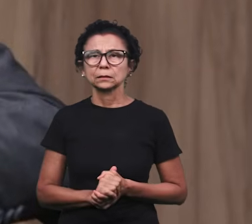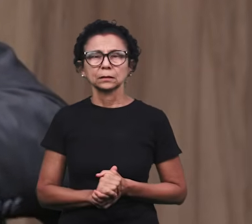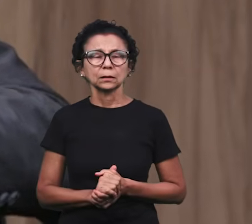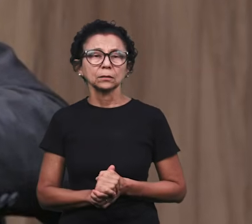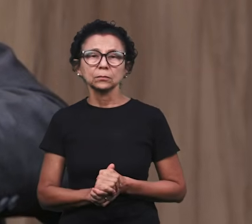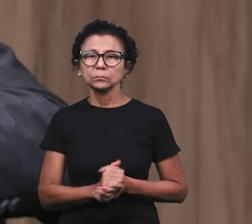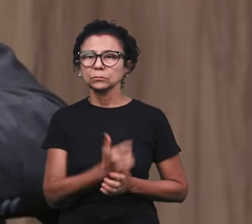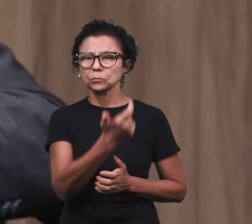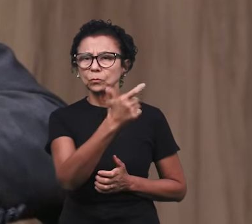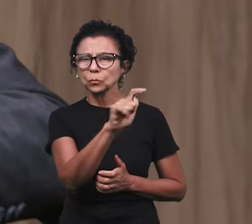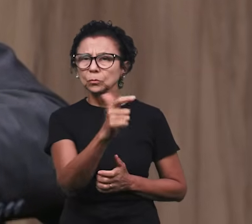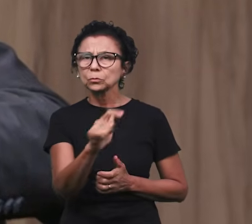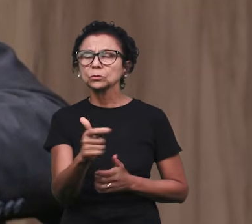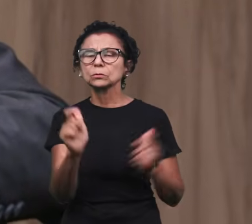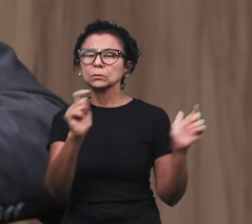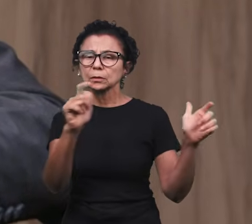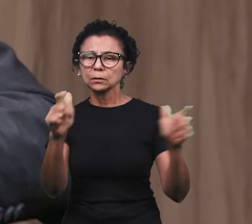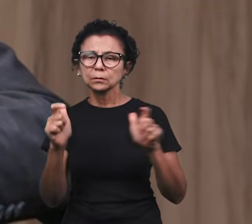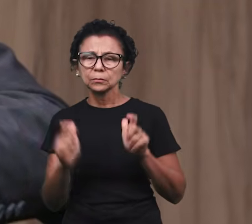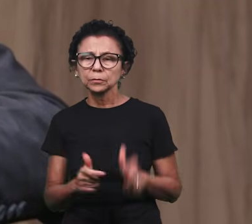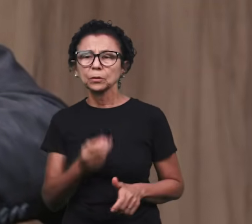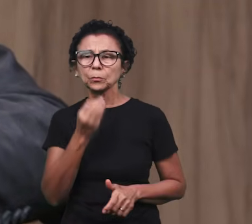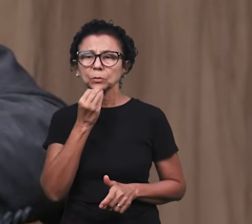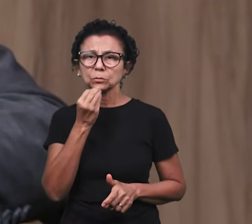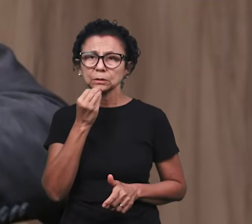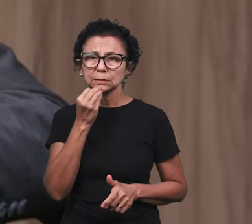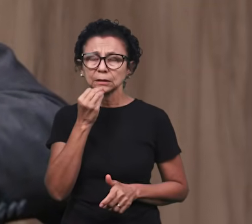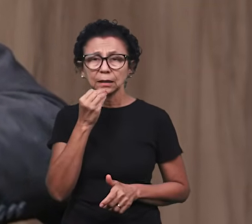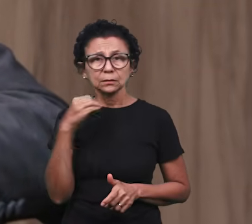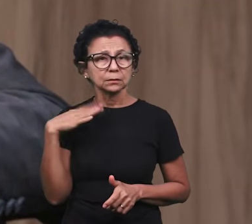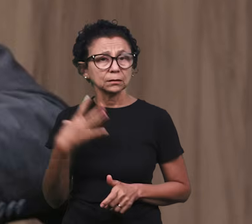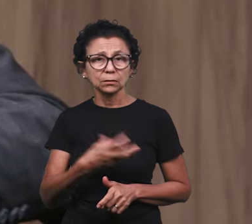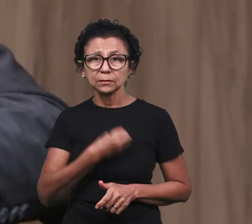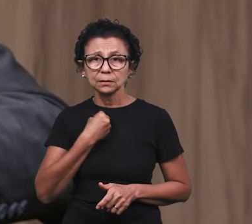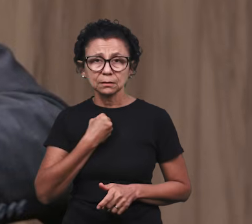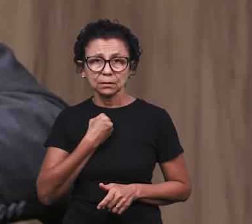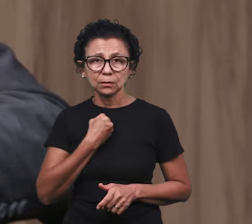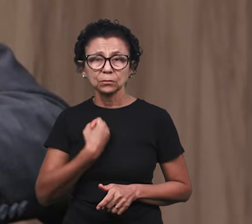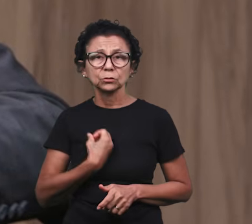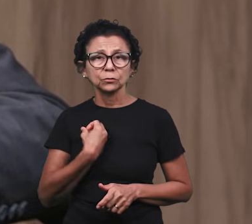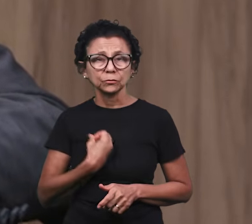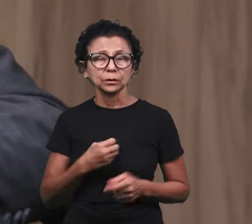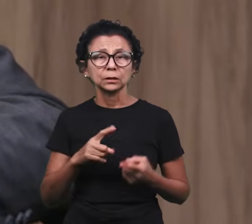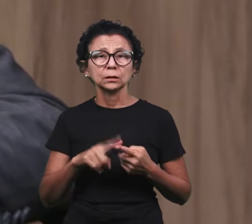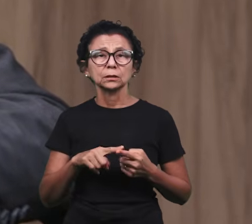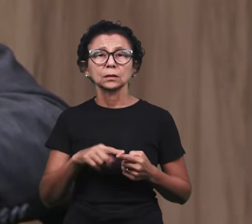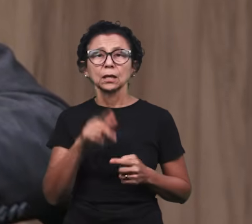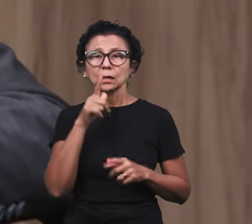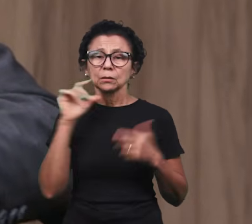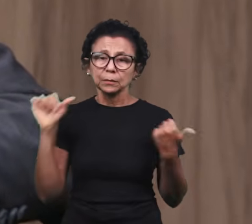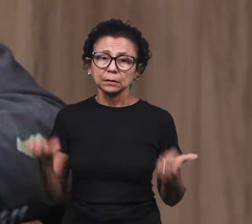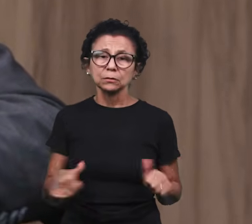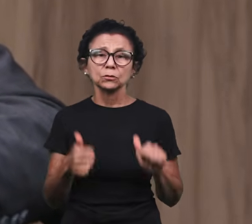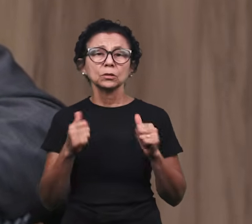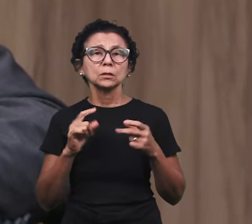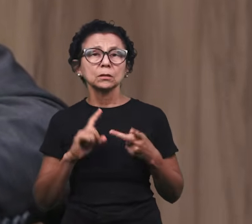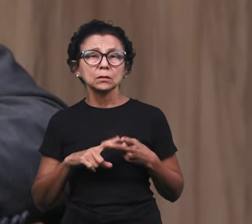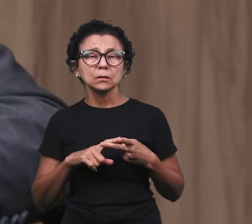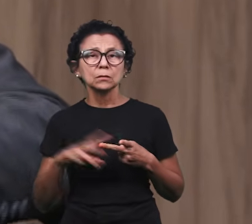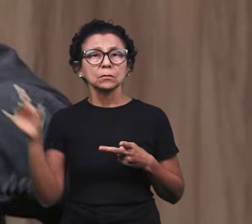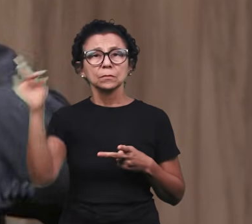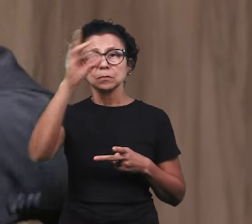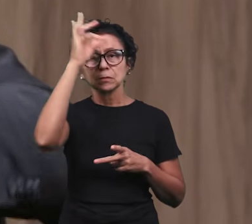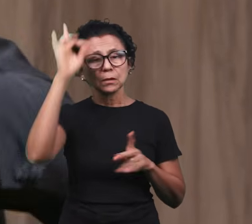porque é uma oportunidade de salvação de vidas, é uma oportunidade de batismos, de deixar o Espírito